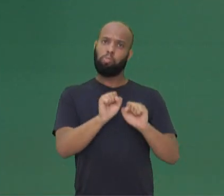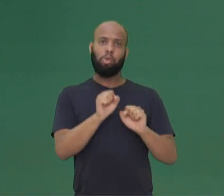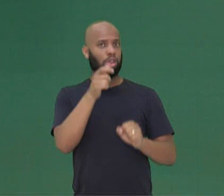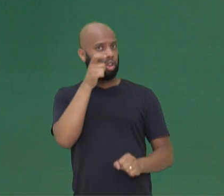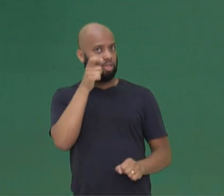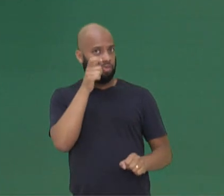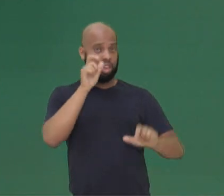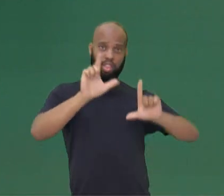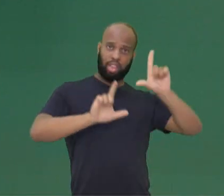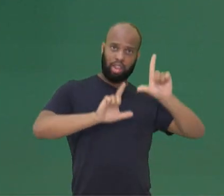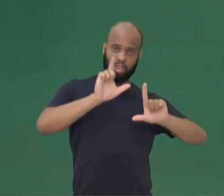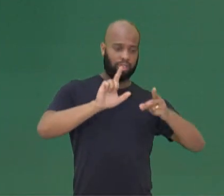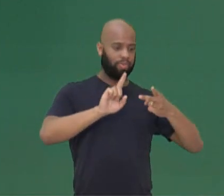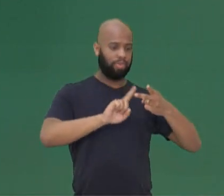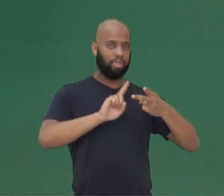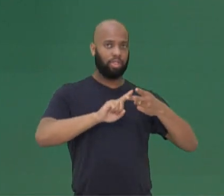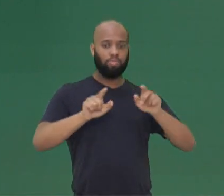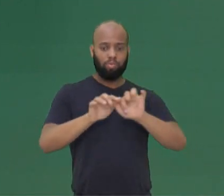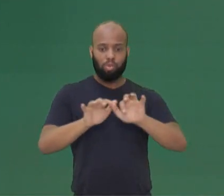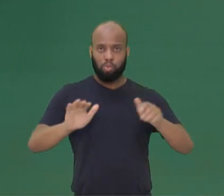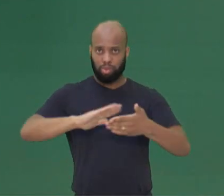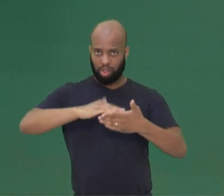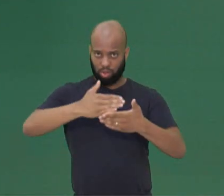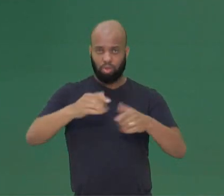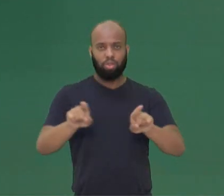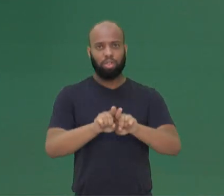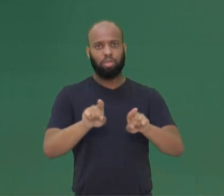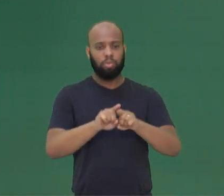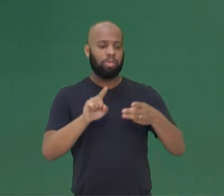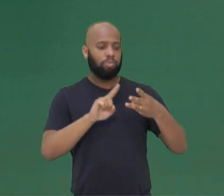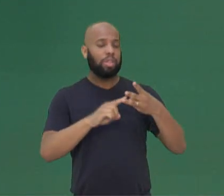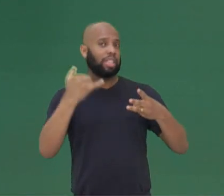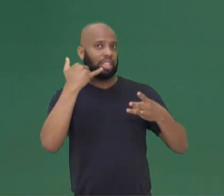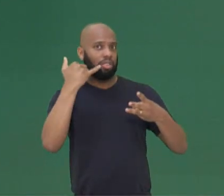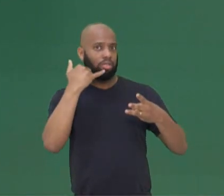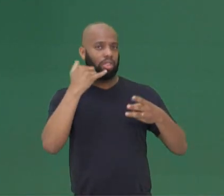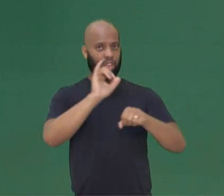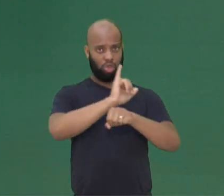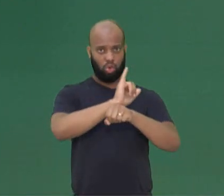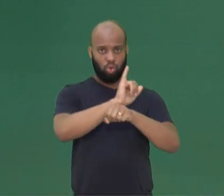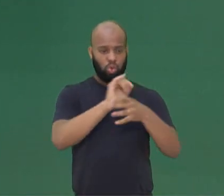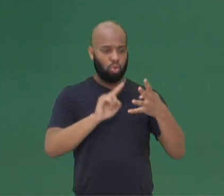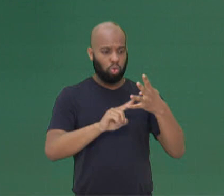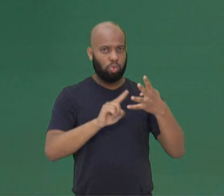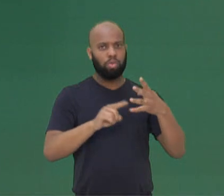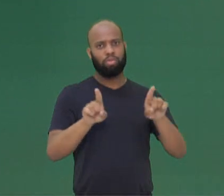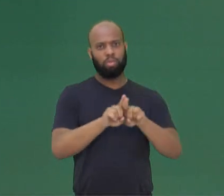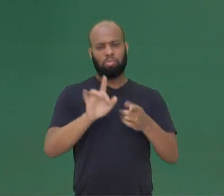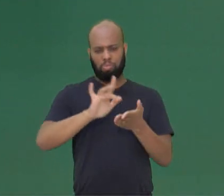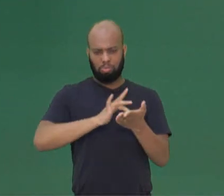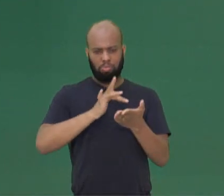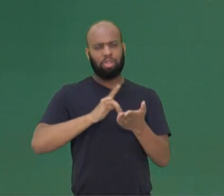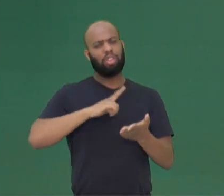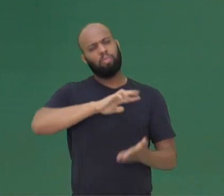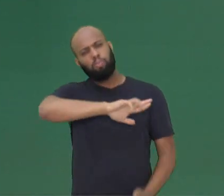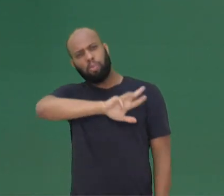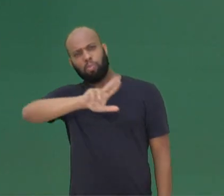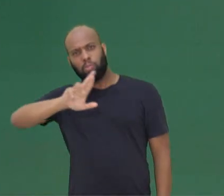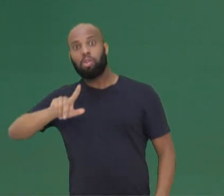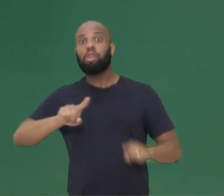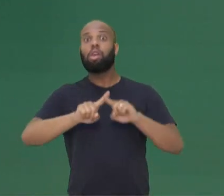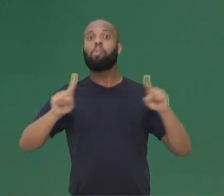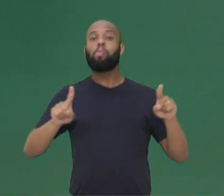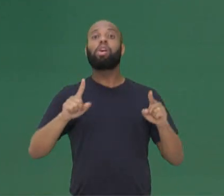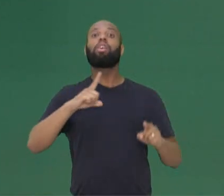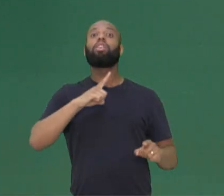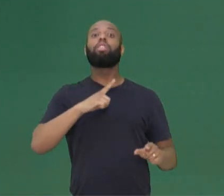no computador, ou no celular, ou no tablet, no canal do YouTube. Mas não se esqueça, você pode acessar os materiais,